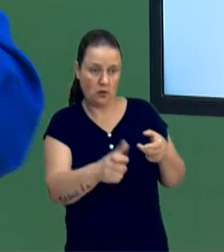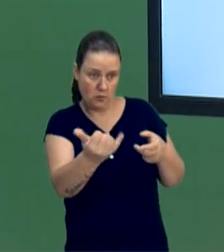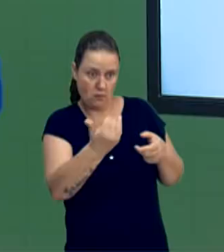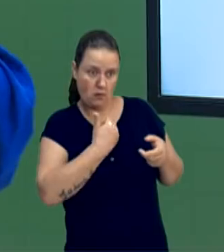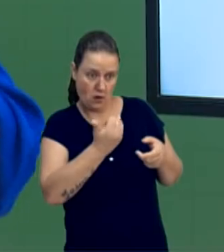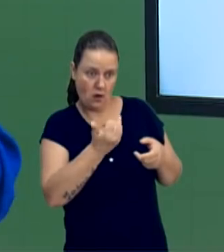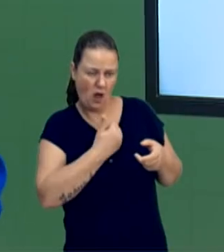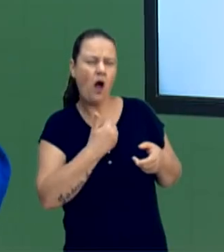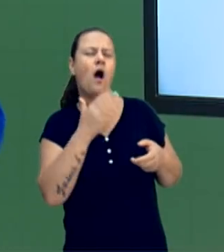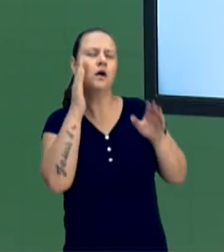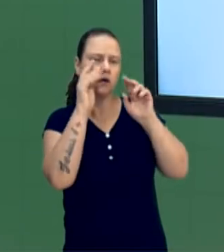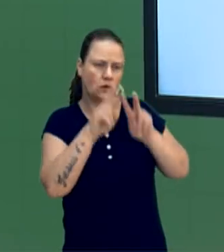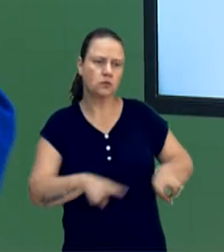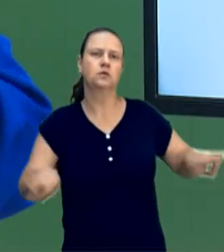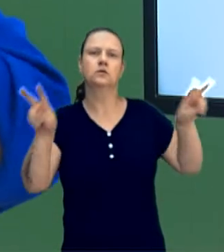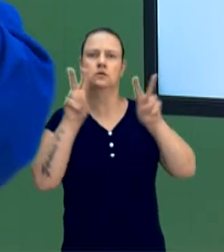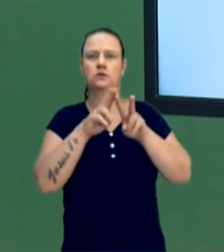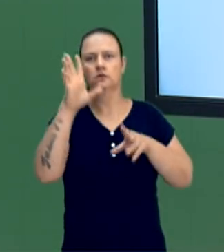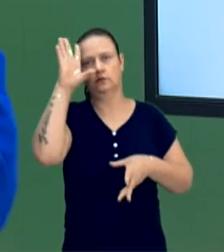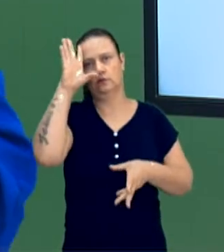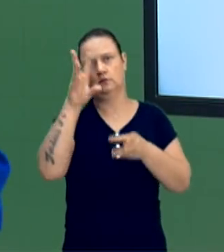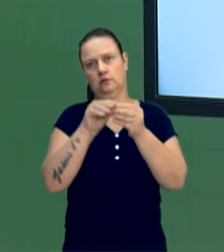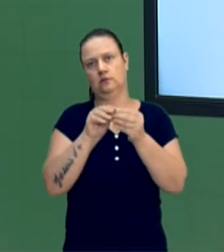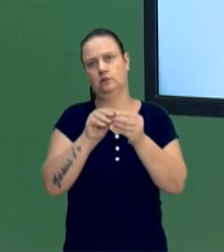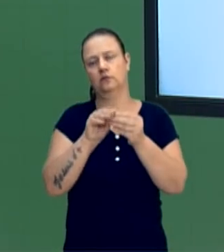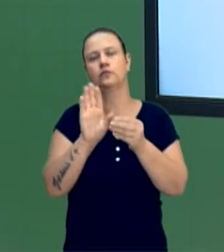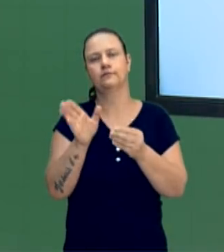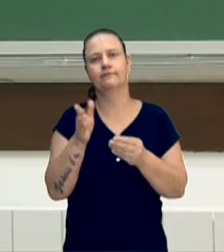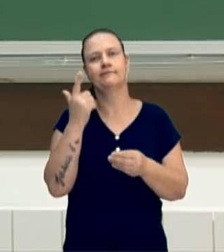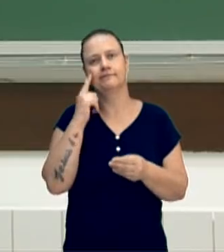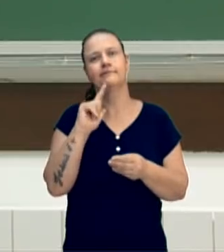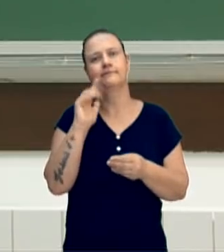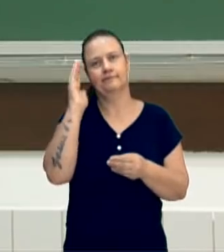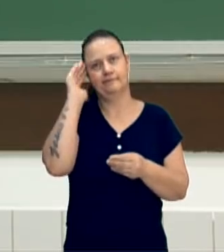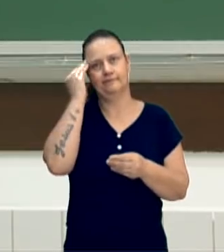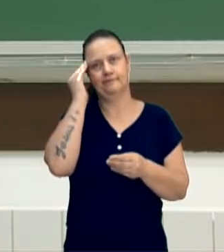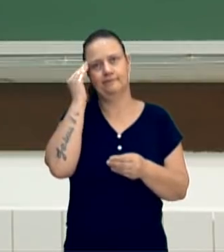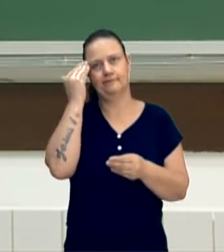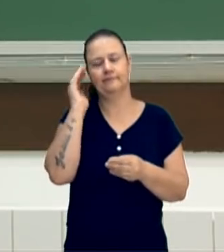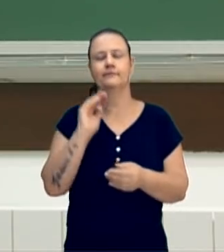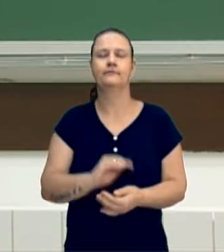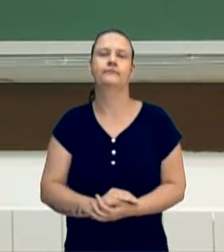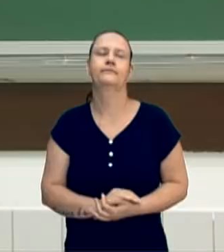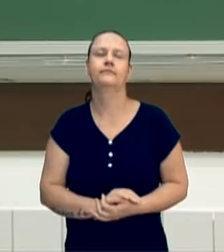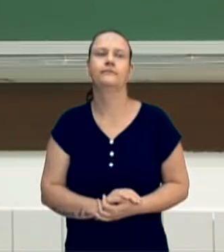eu consigo já ter uma noção de como é a pessoa. Olha só.